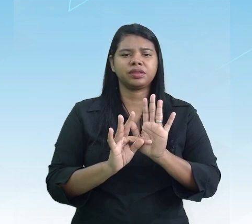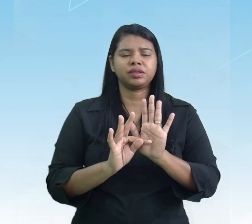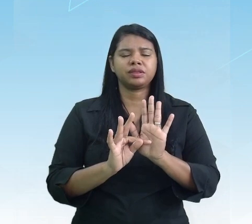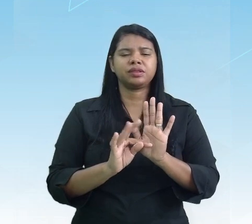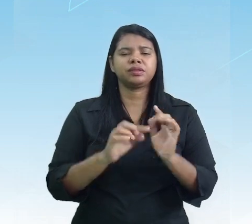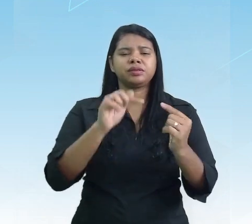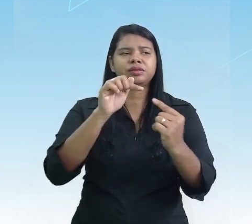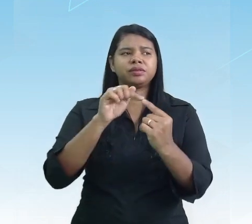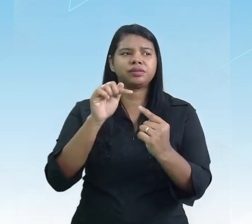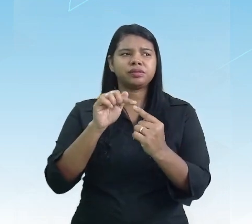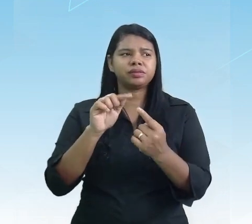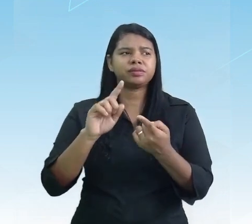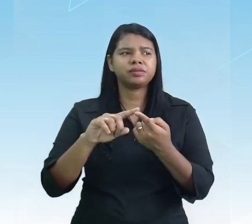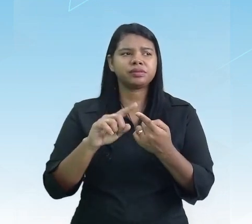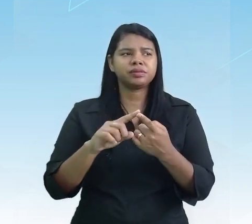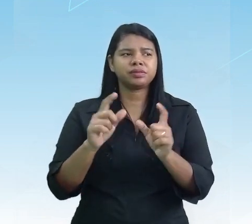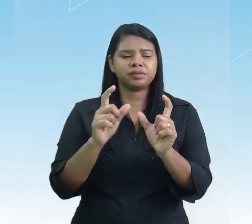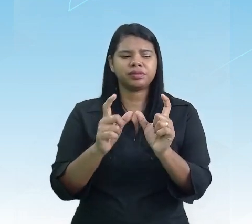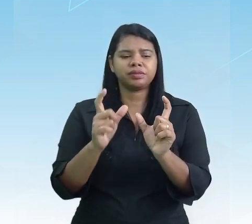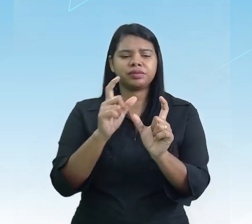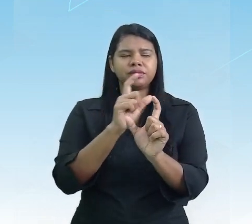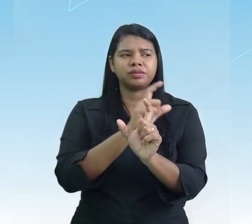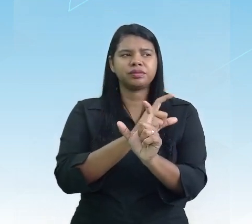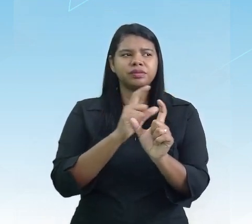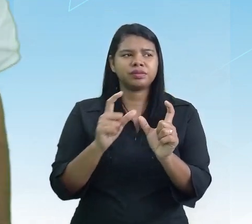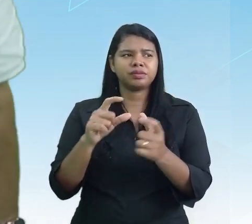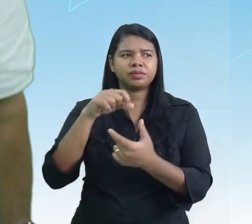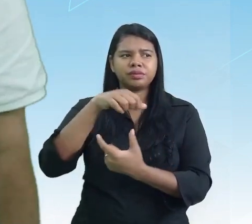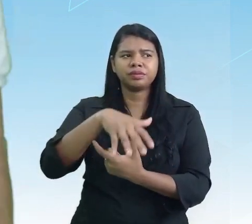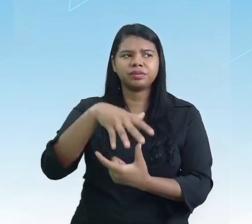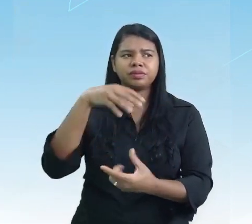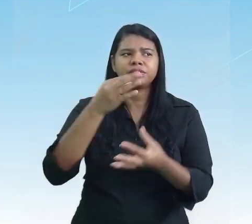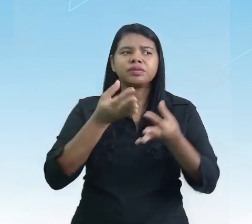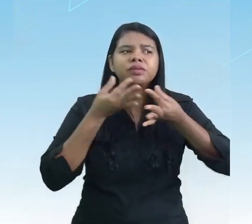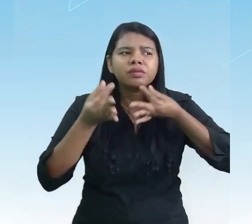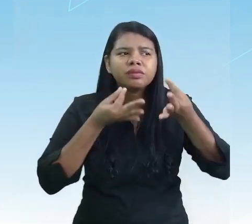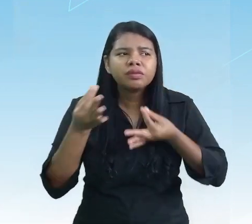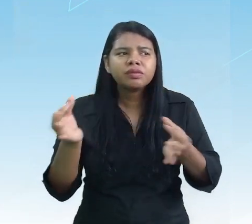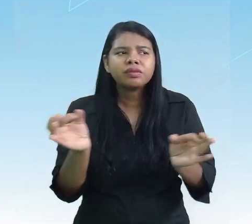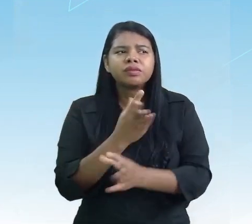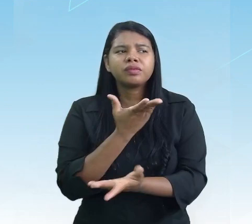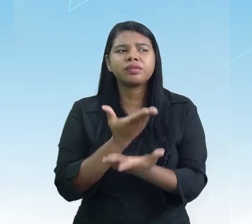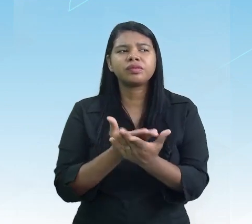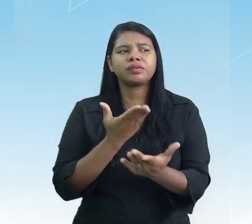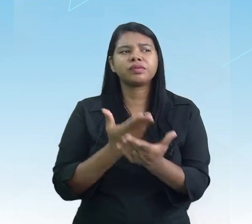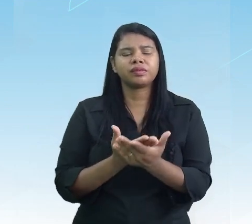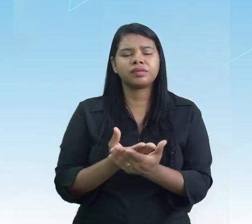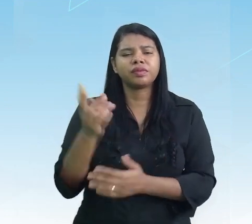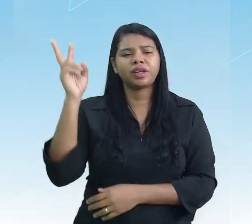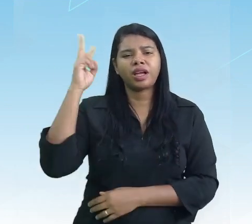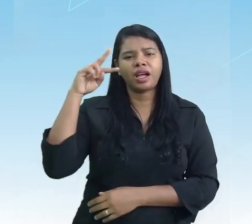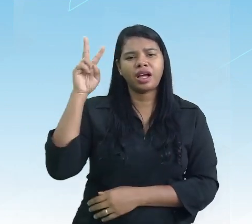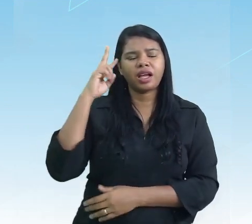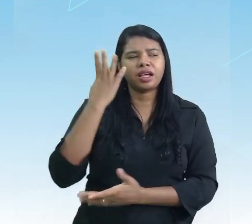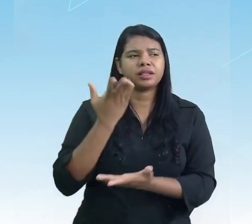si, e a coerência, os argumentos. Então, estudantes, por hoje é só, e lembrem-se